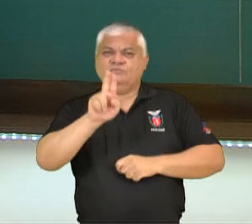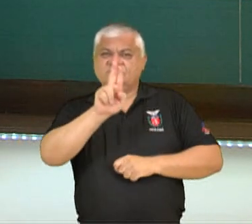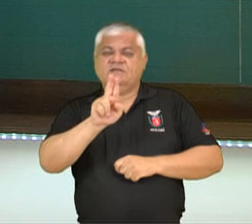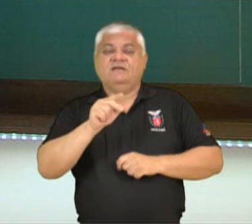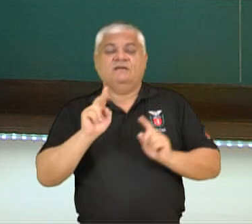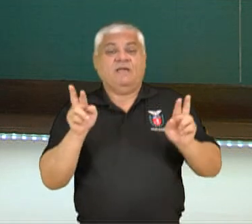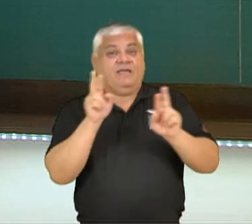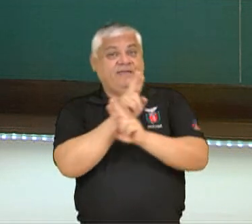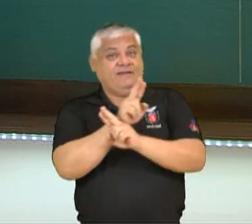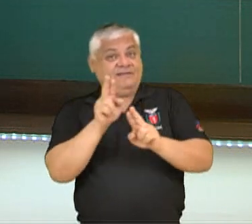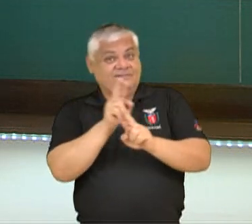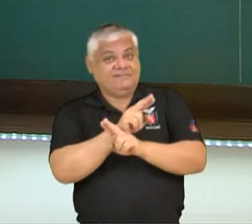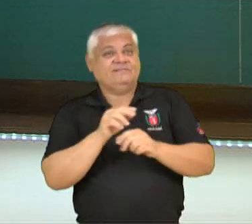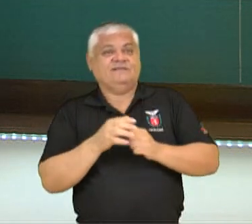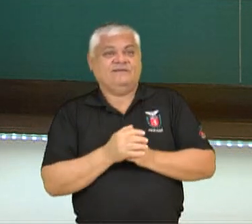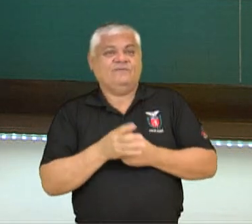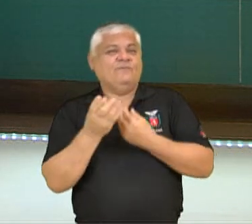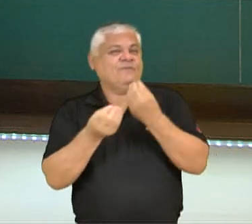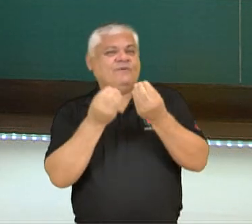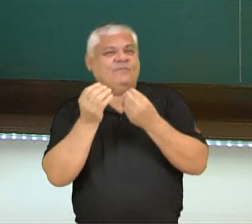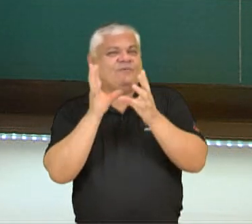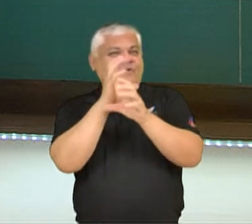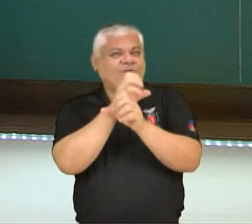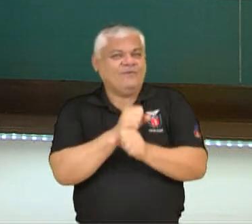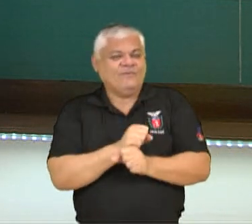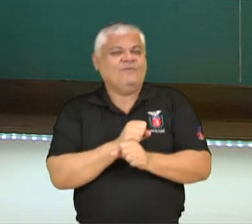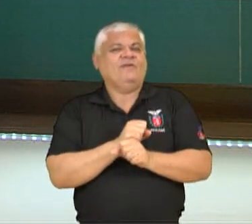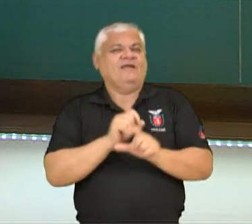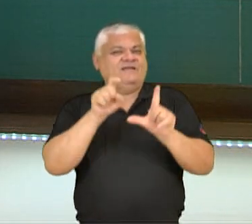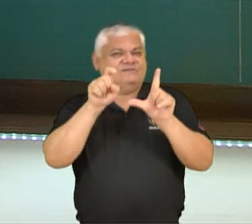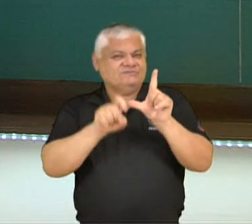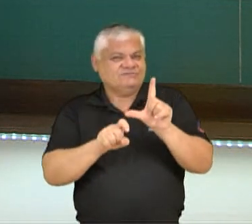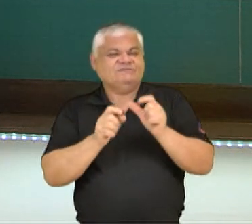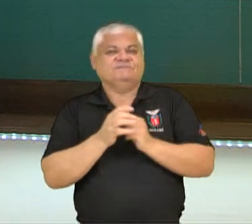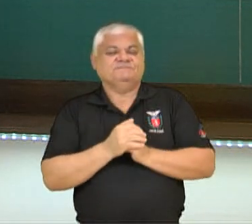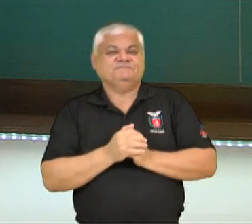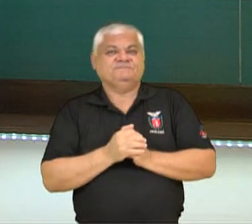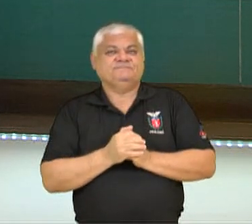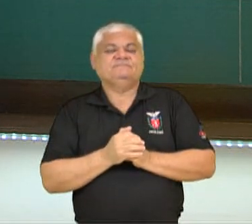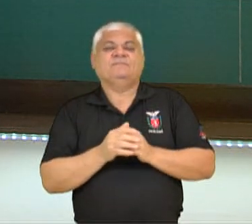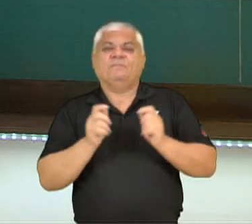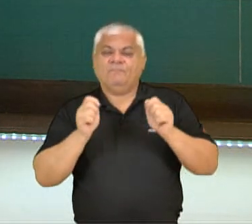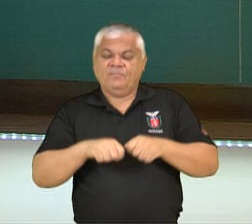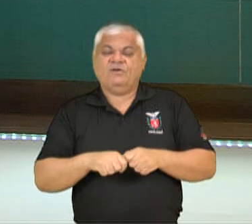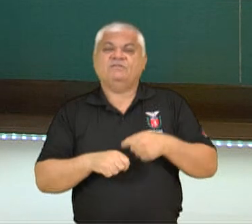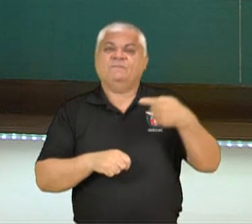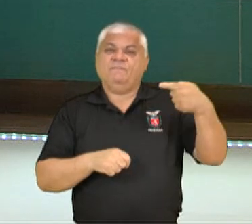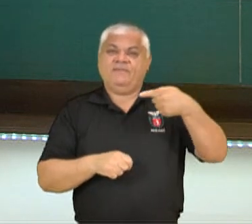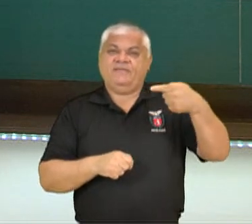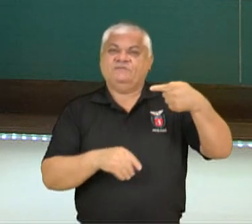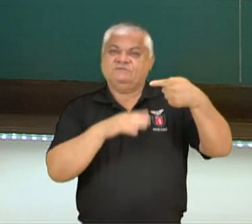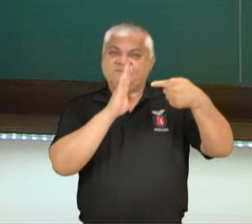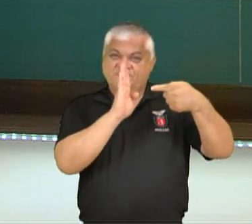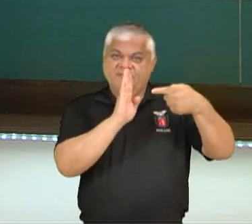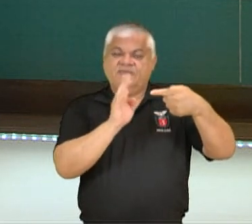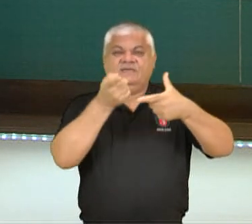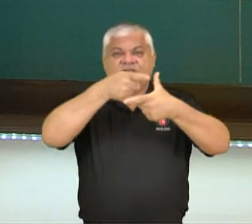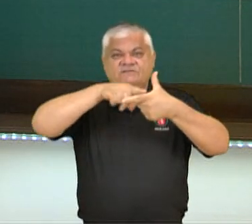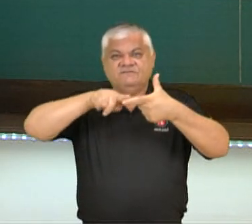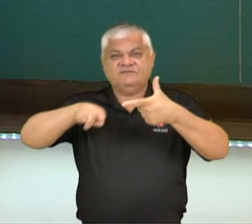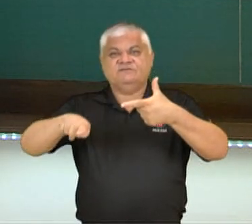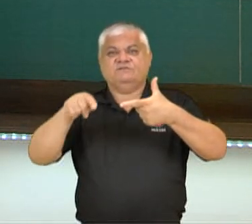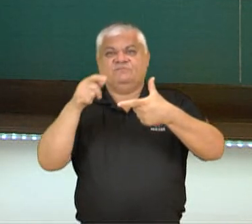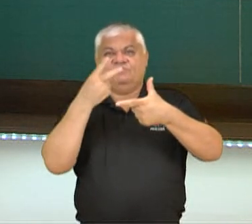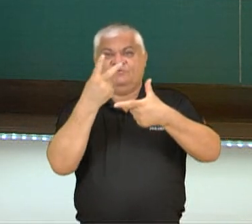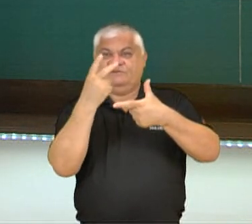nova relação aqui para calcular o x do vértice. Você pode utilizar a relação menos b dividindo por